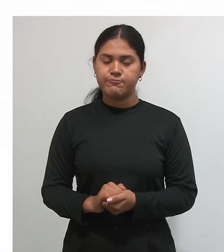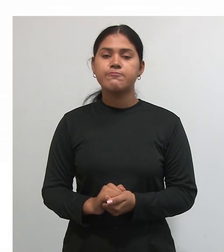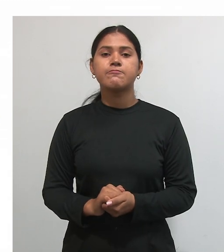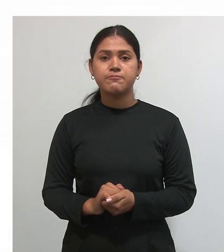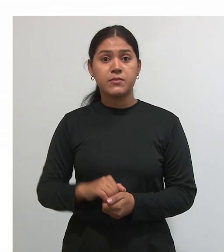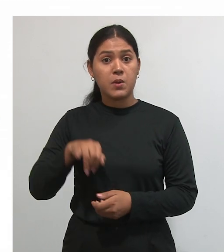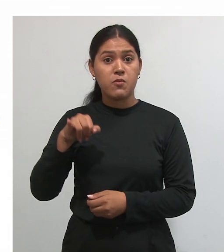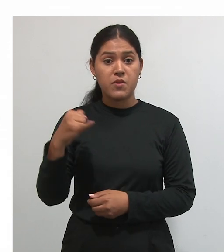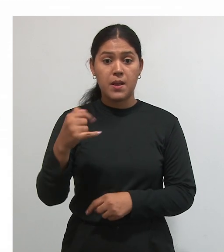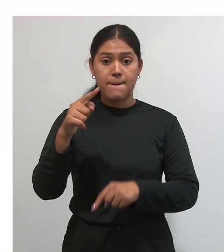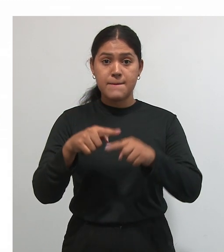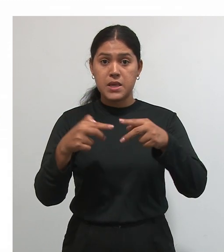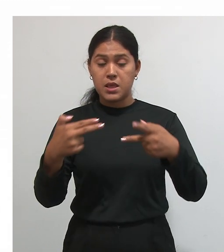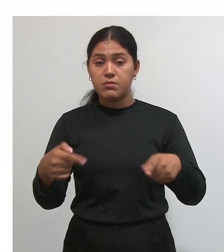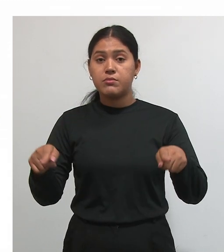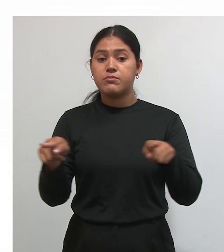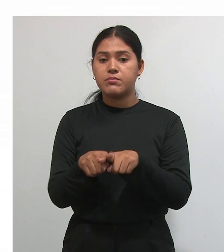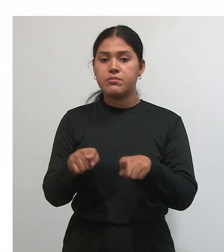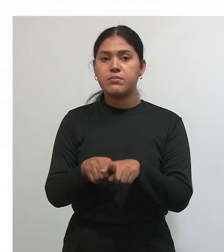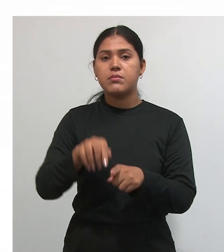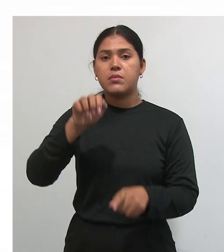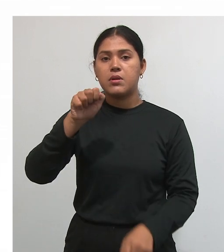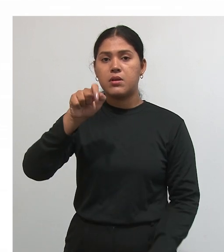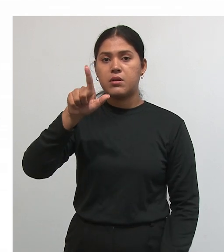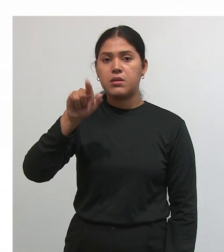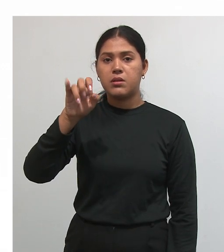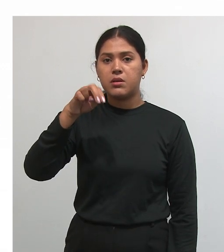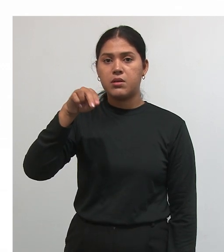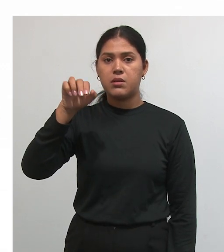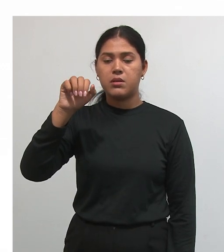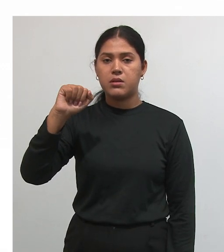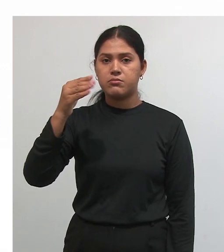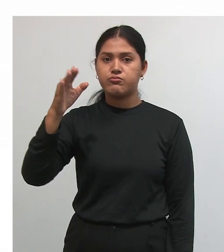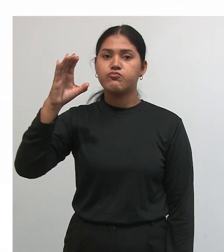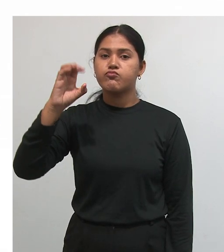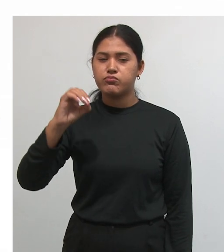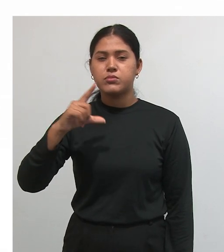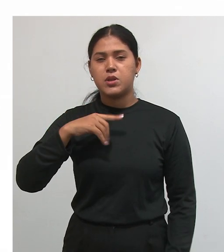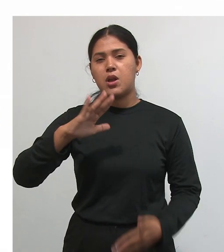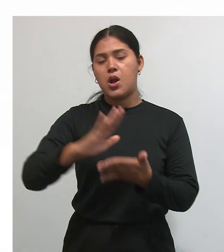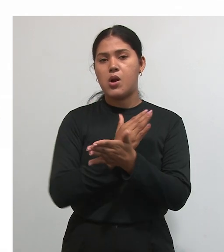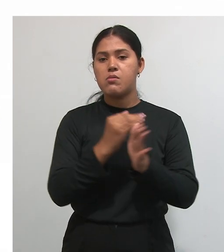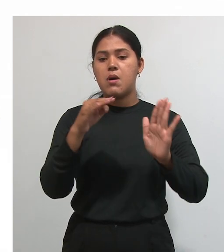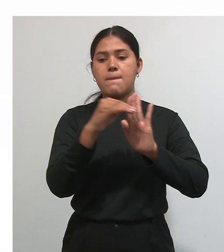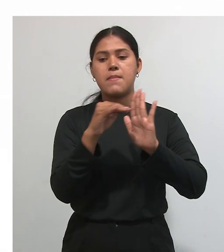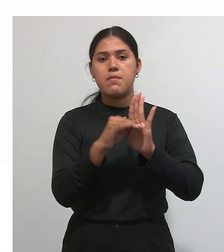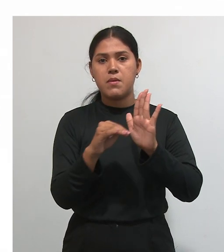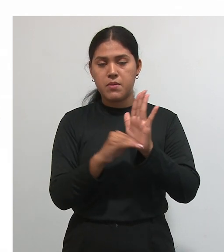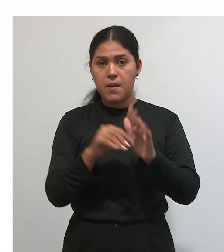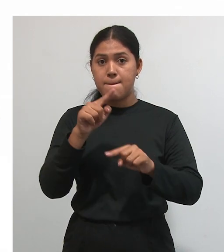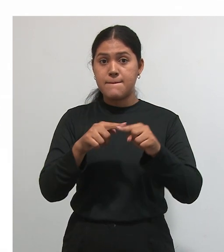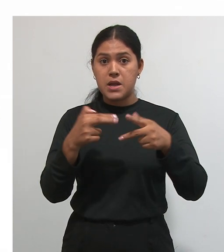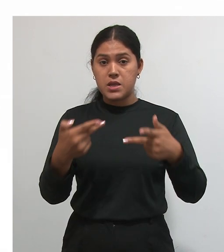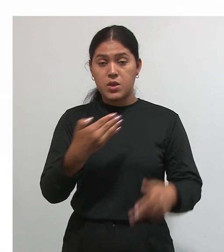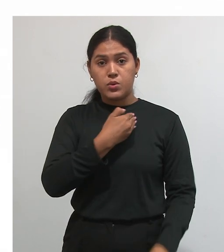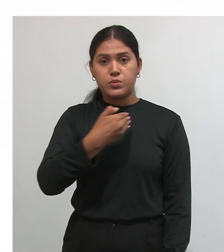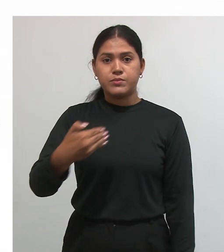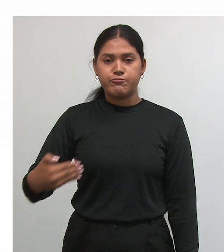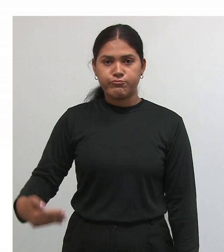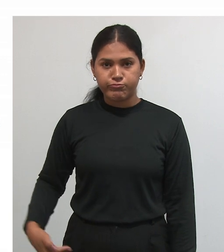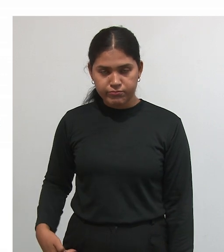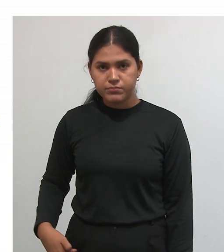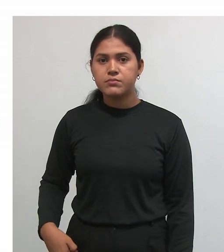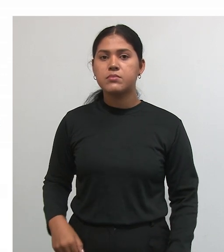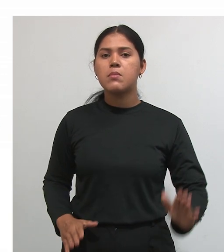Aproveitamentos aqui e alienação de bens públicos. Temos aqui algumas normatizações sobre alienação de bens